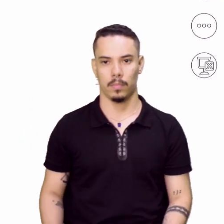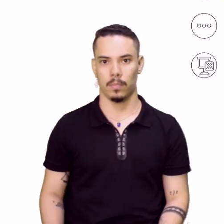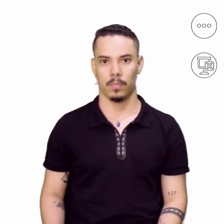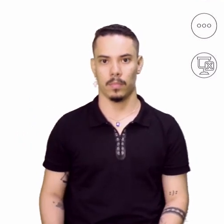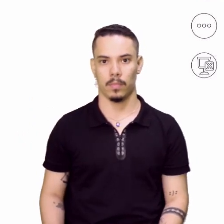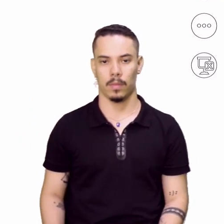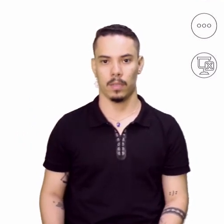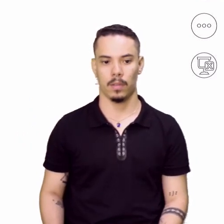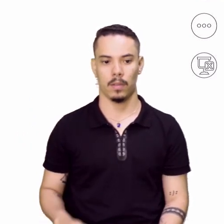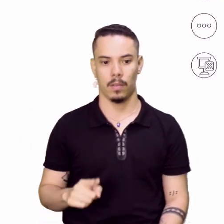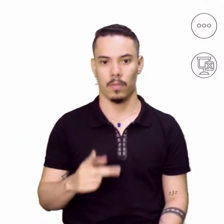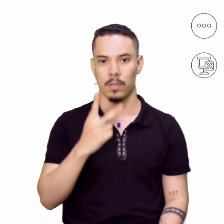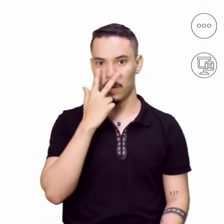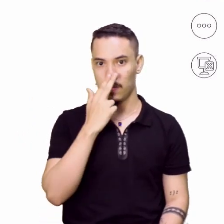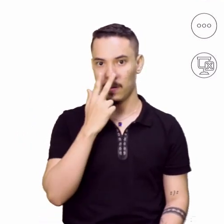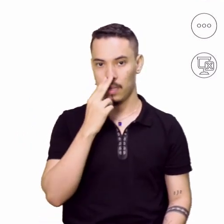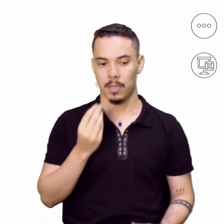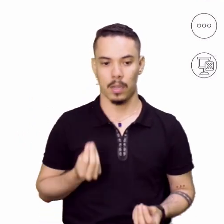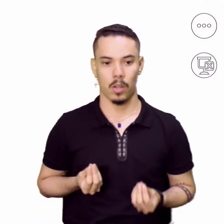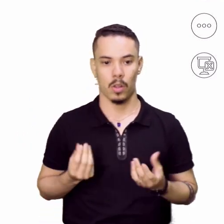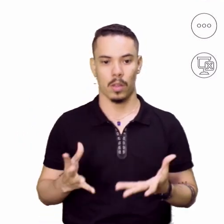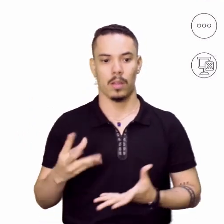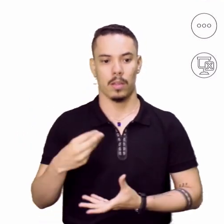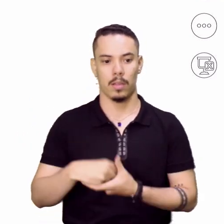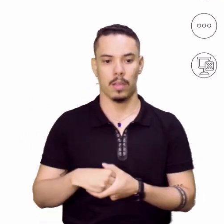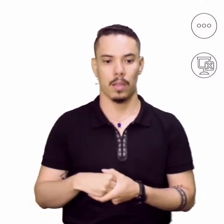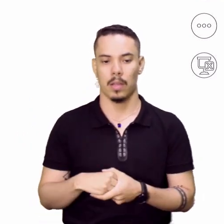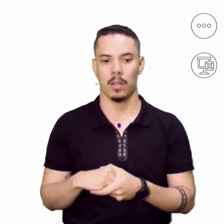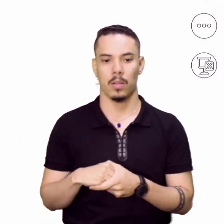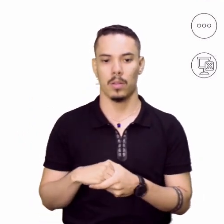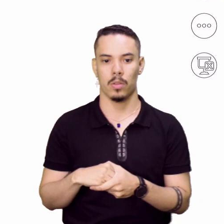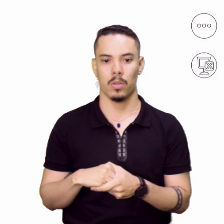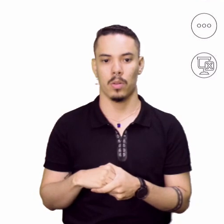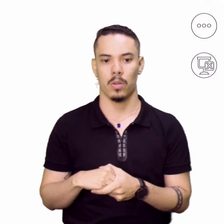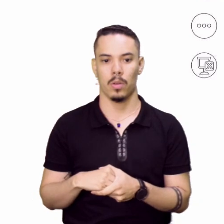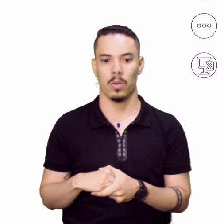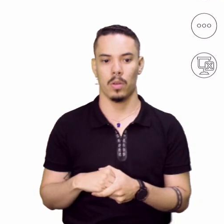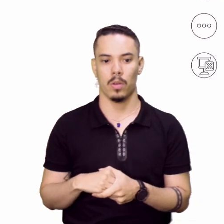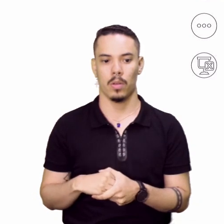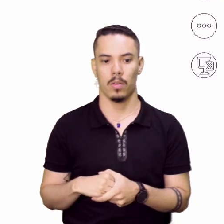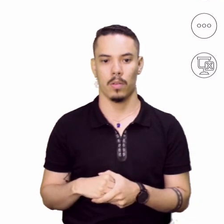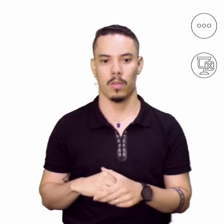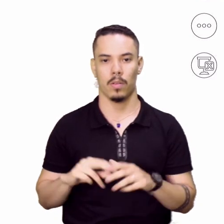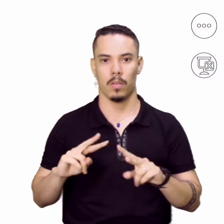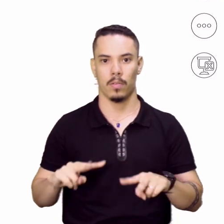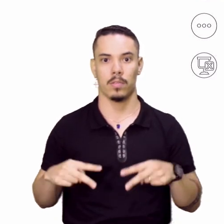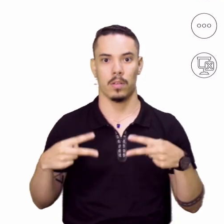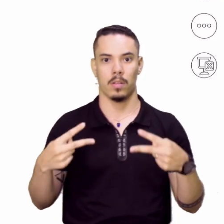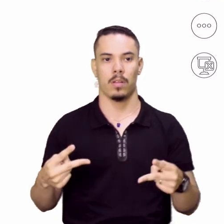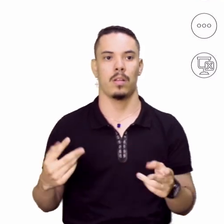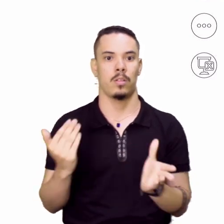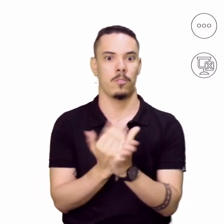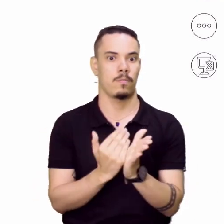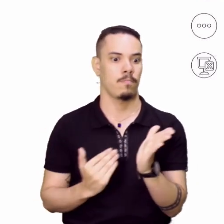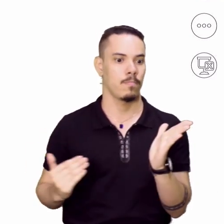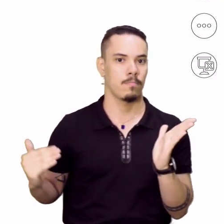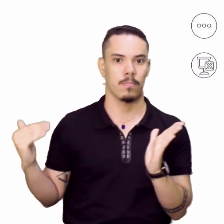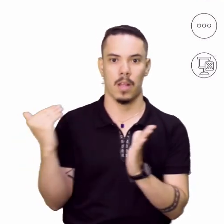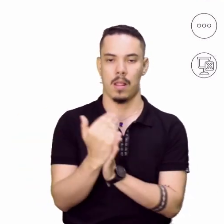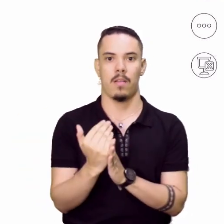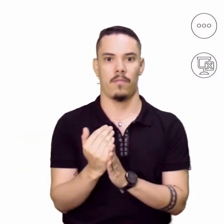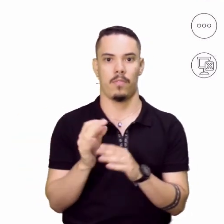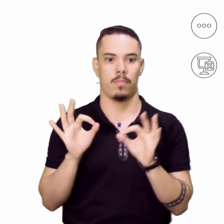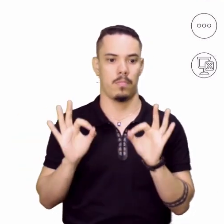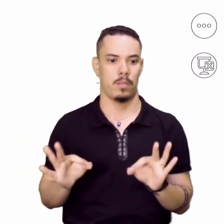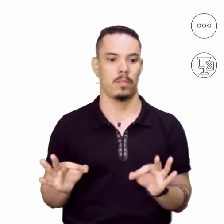uma uma Esqueci a palavra em português Onde você tá aumentando aí o grau da palavra no